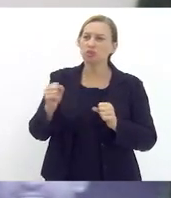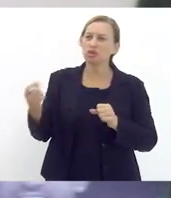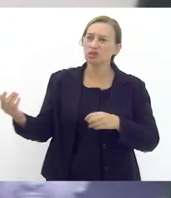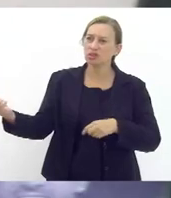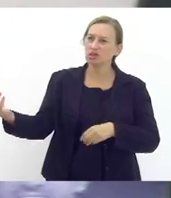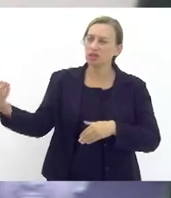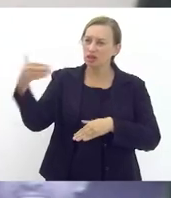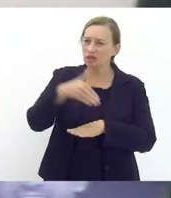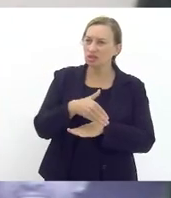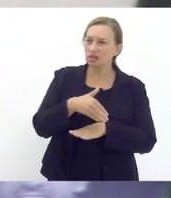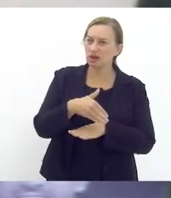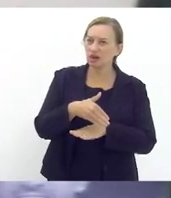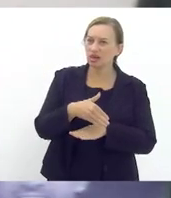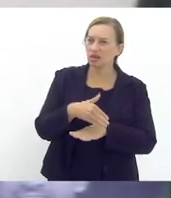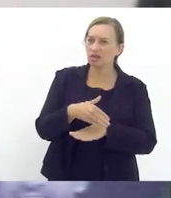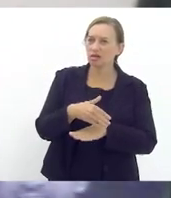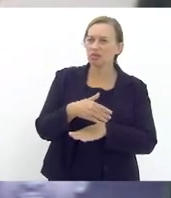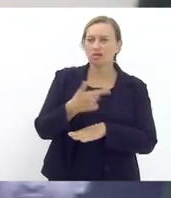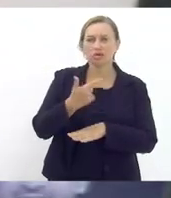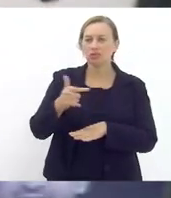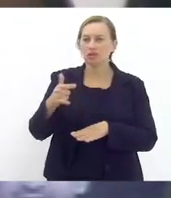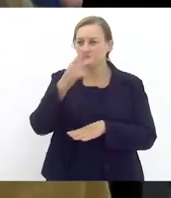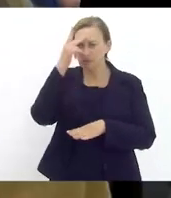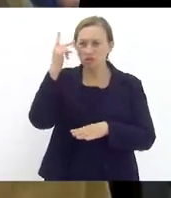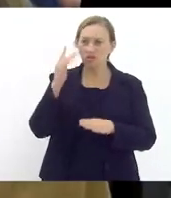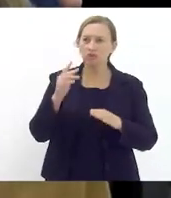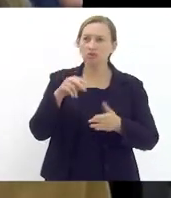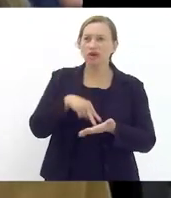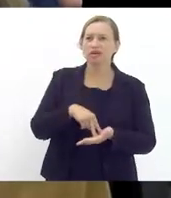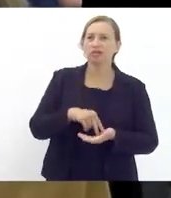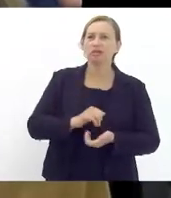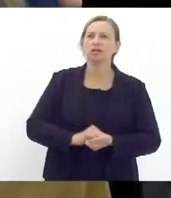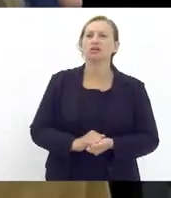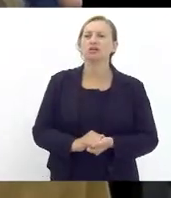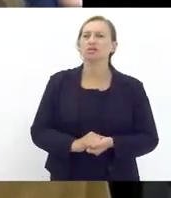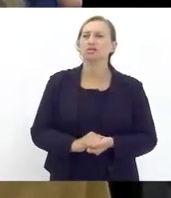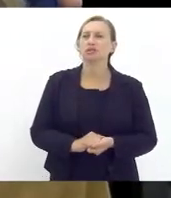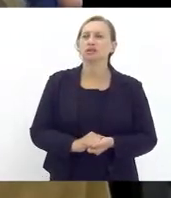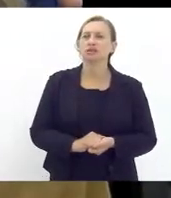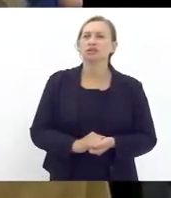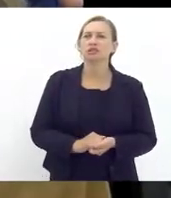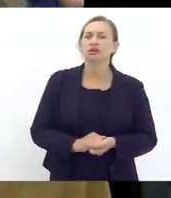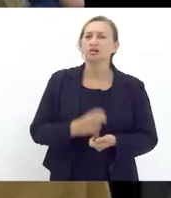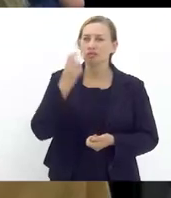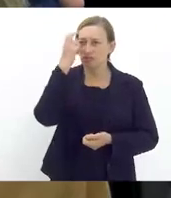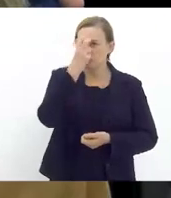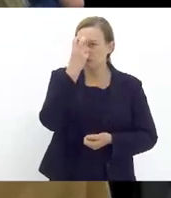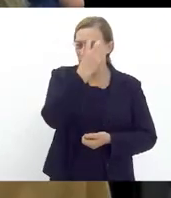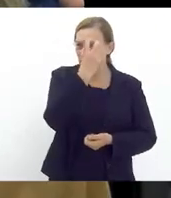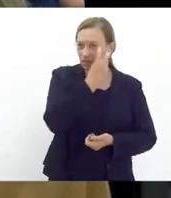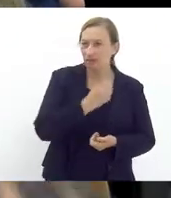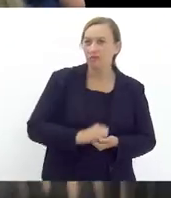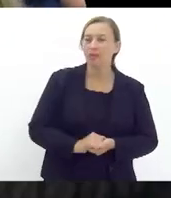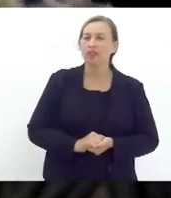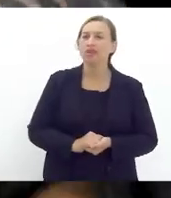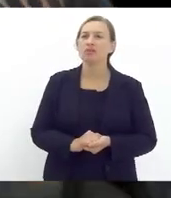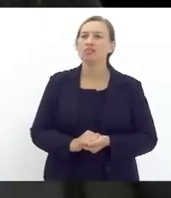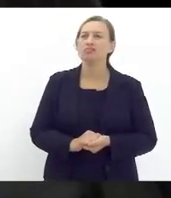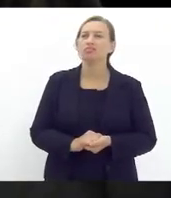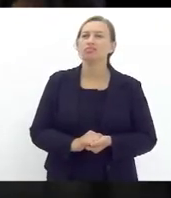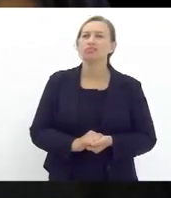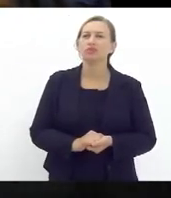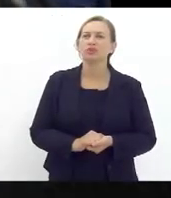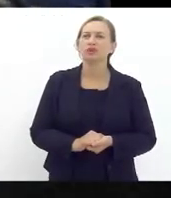não tem mais ninguém em pé vamos lá Verônica Verônica você